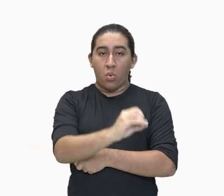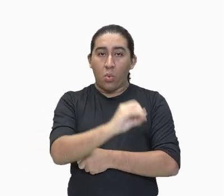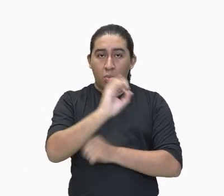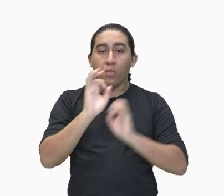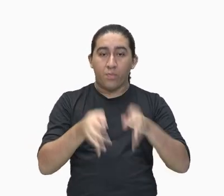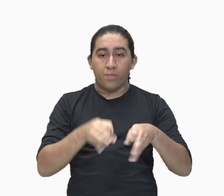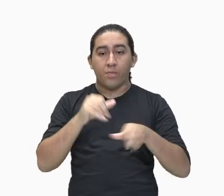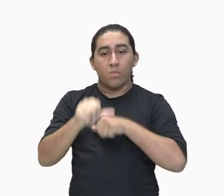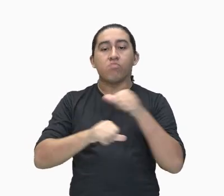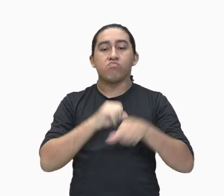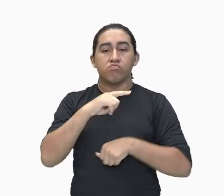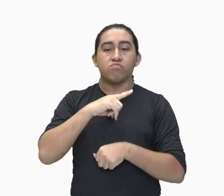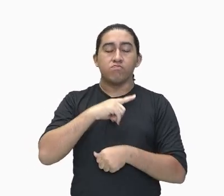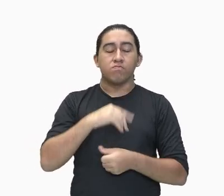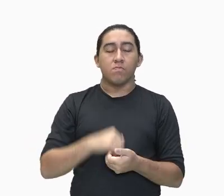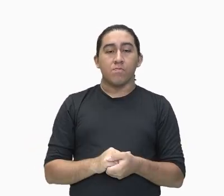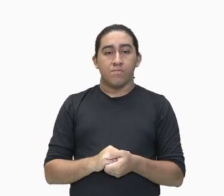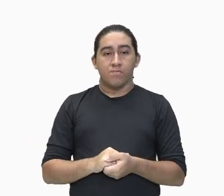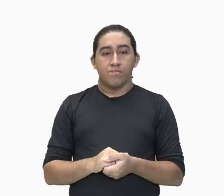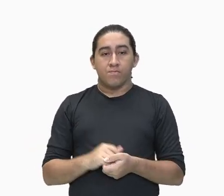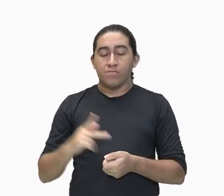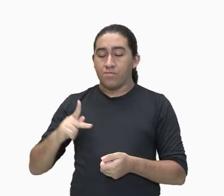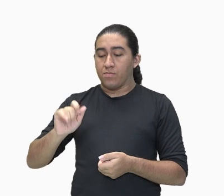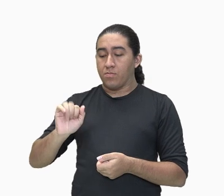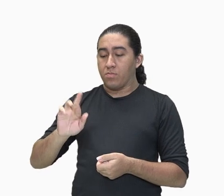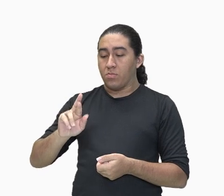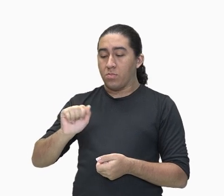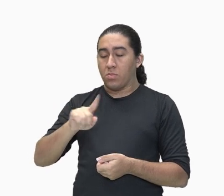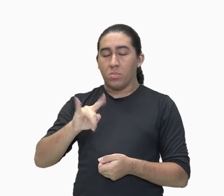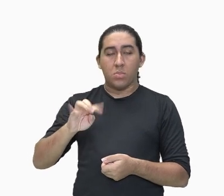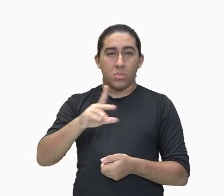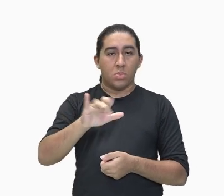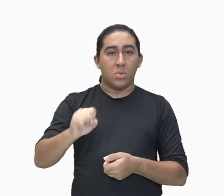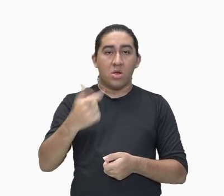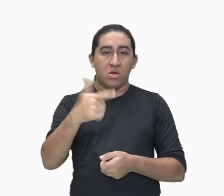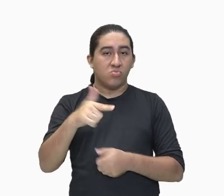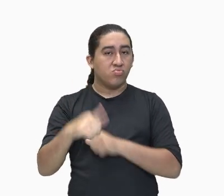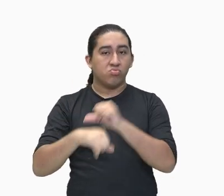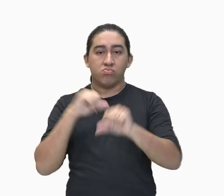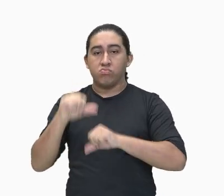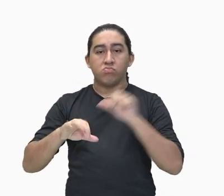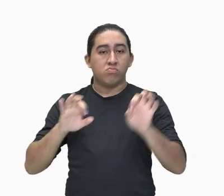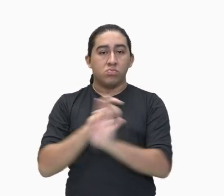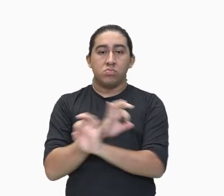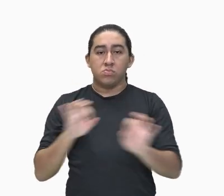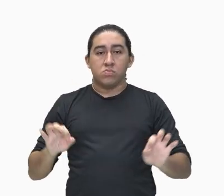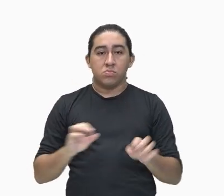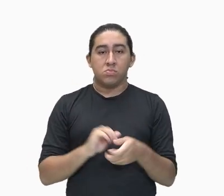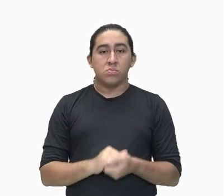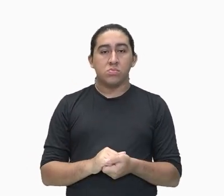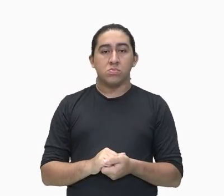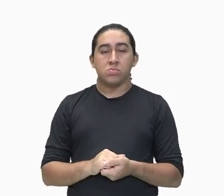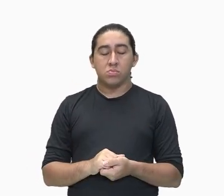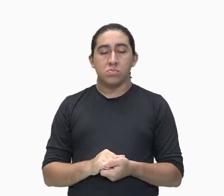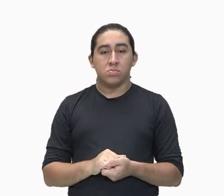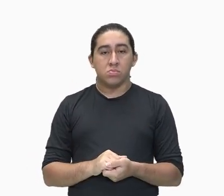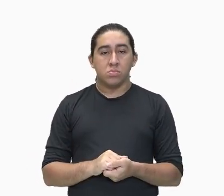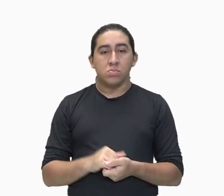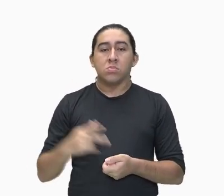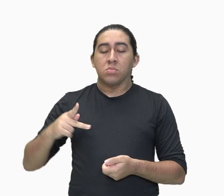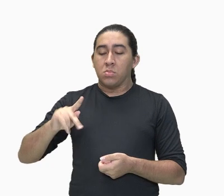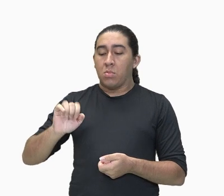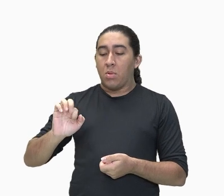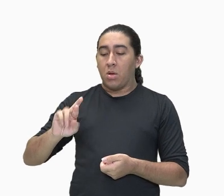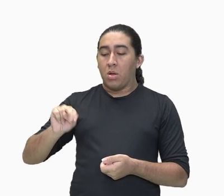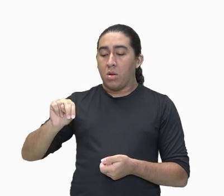houve alteração. Paraquedas, não há alteração, paraquedas. E já pernalta